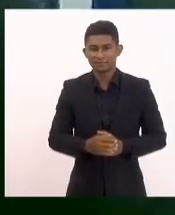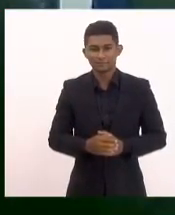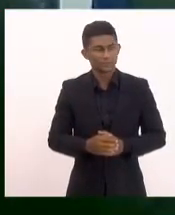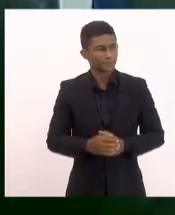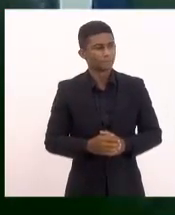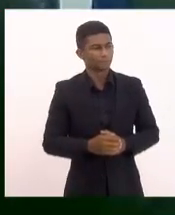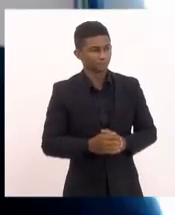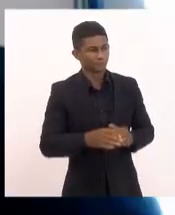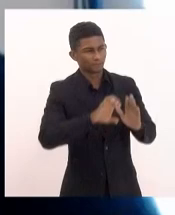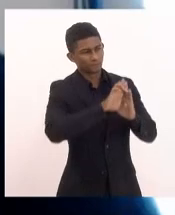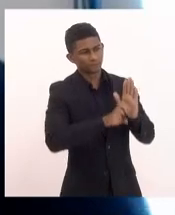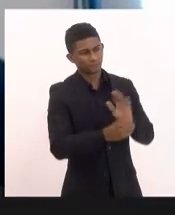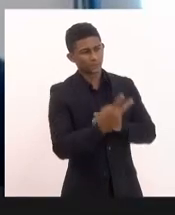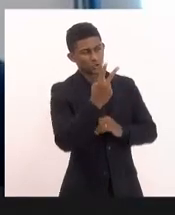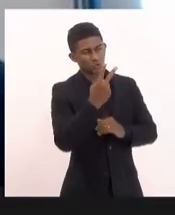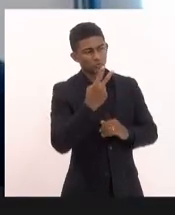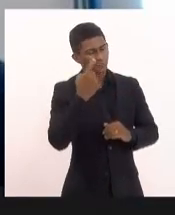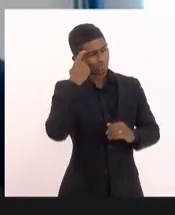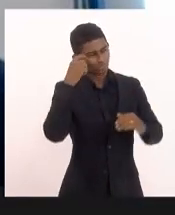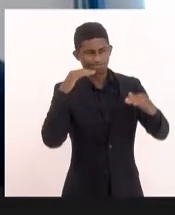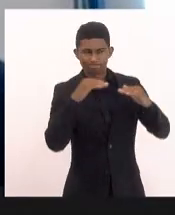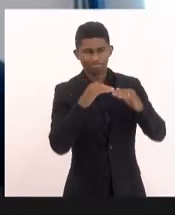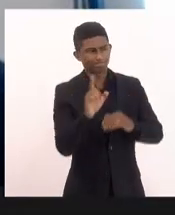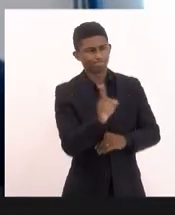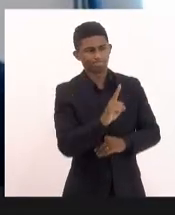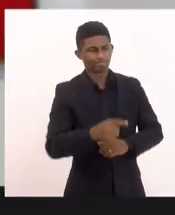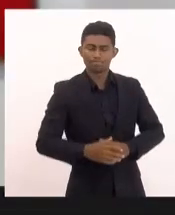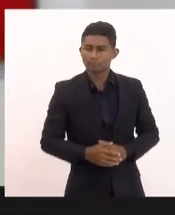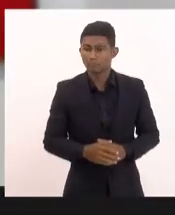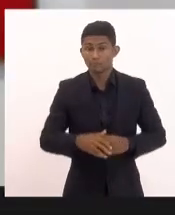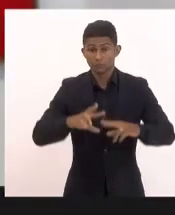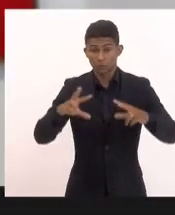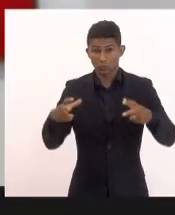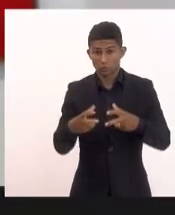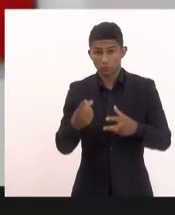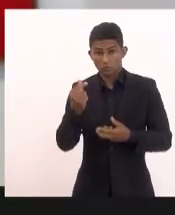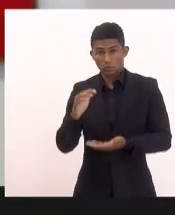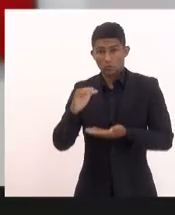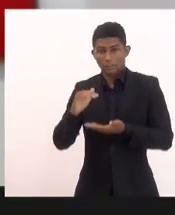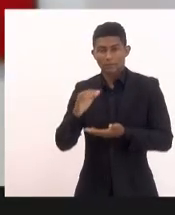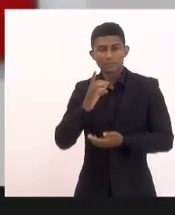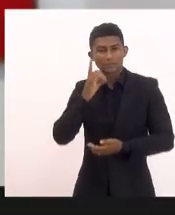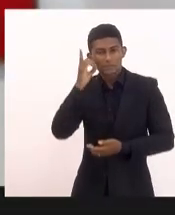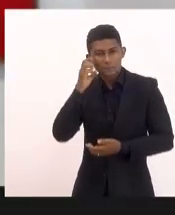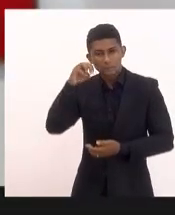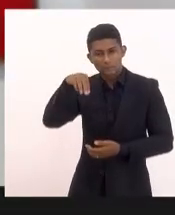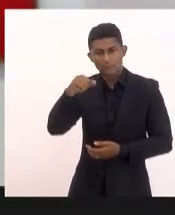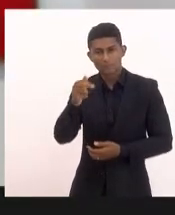Contrário às duas emendas, senhor presidente. Acompanhando o parecer. Pela comissão de orçamento, deputado Márcio Canella.